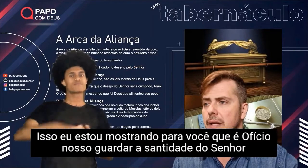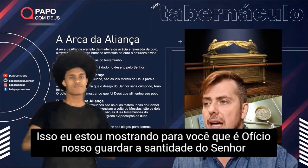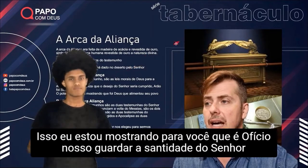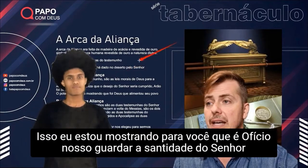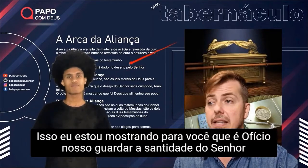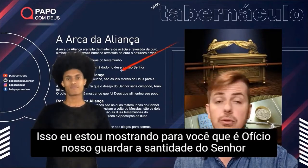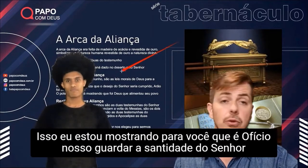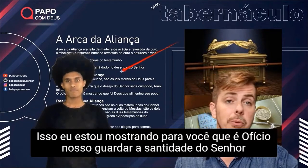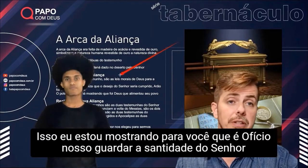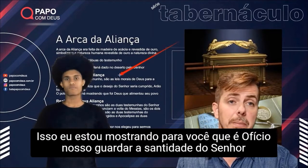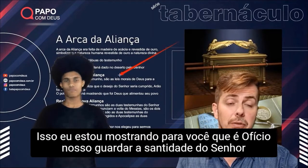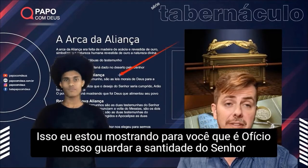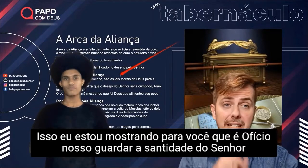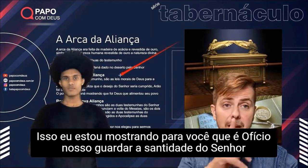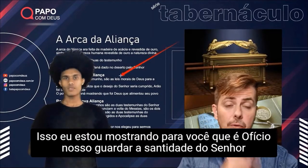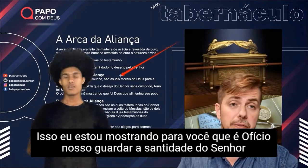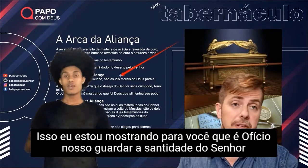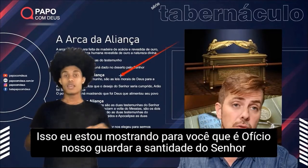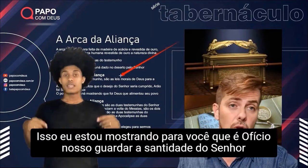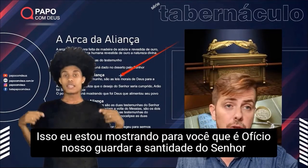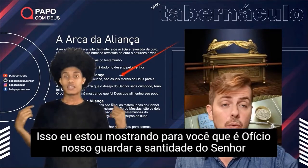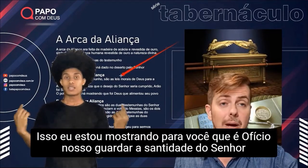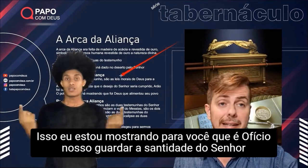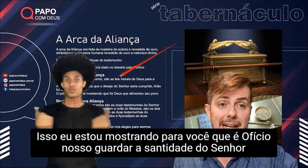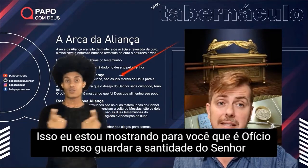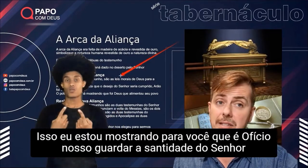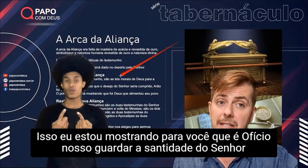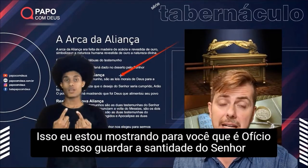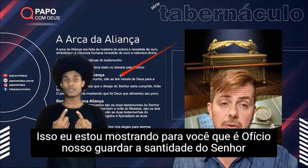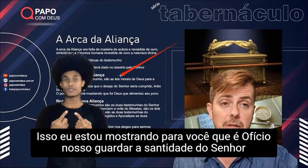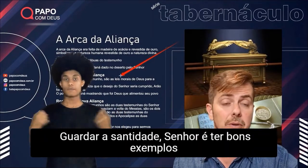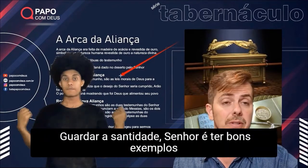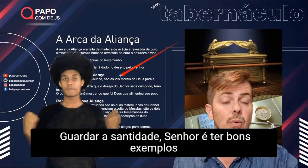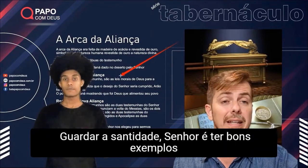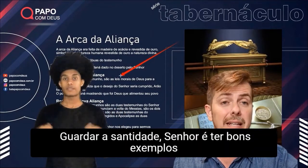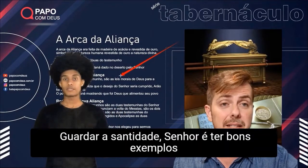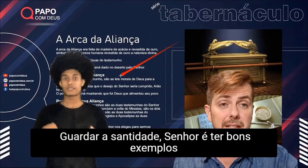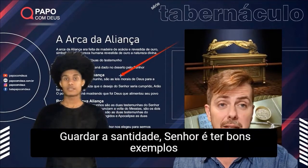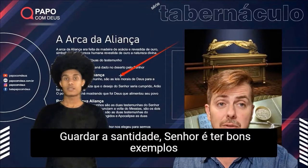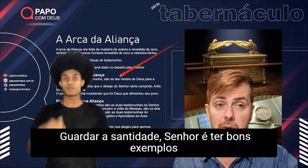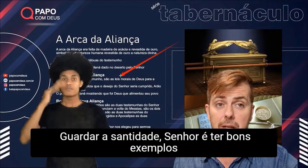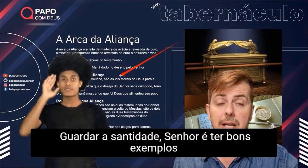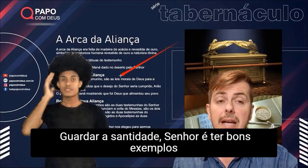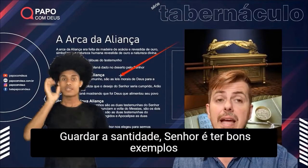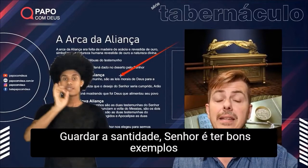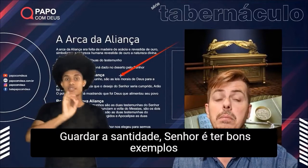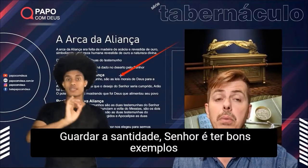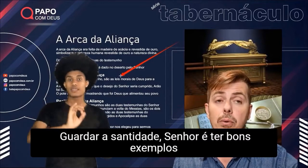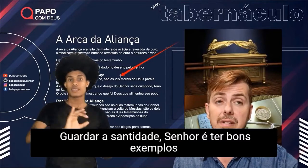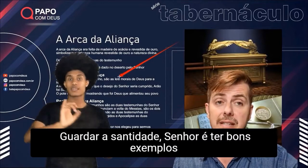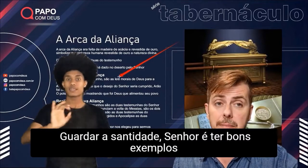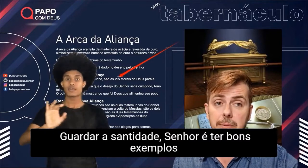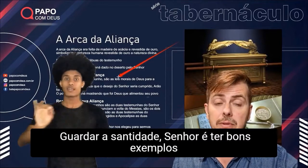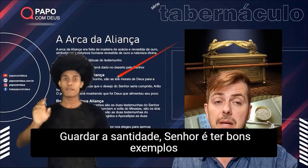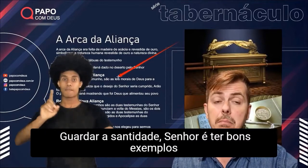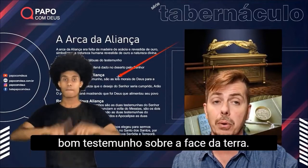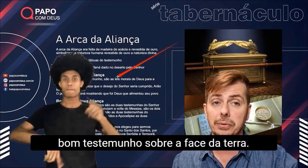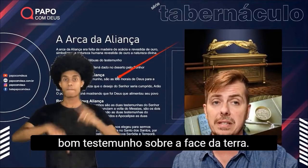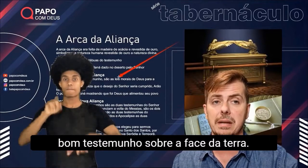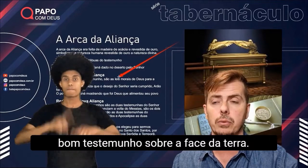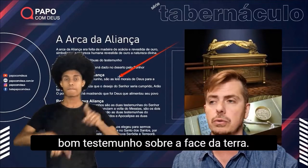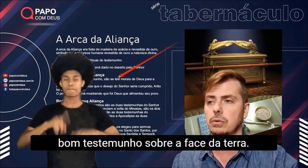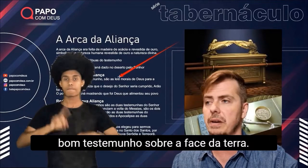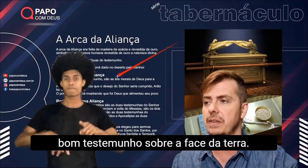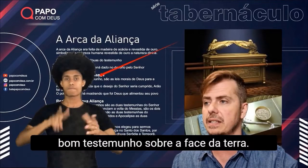estudo, e isso eu estou mostrando para você que é ofício nosso, guardar a santidade do Senhor. Guardar a santidade do Senhor é ter bons exemplos,